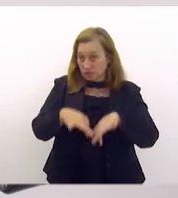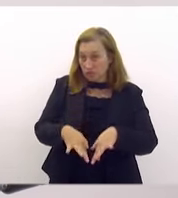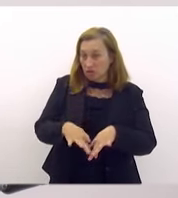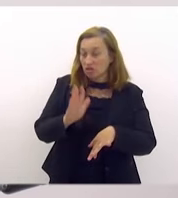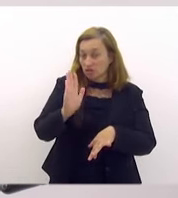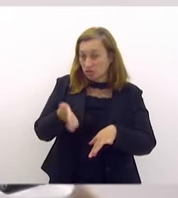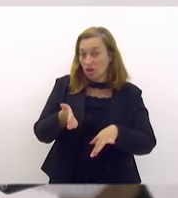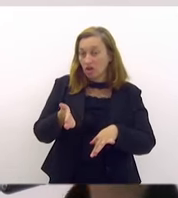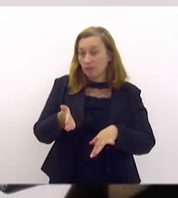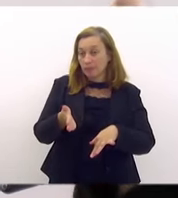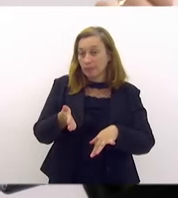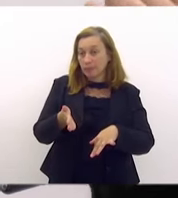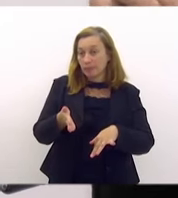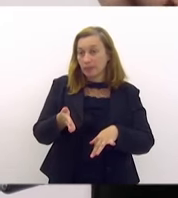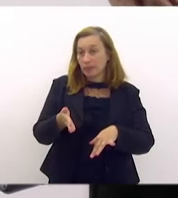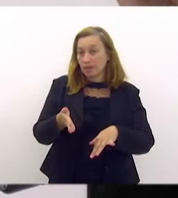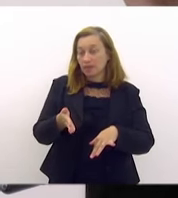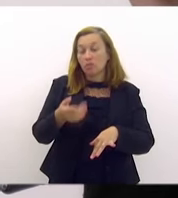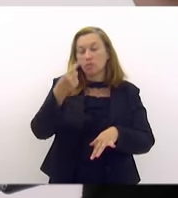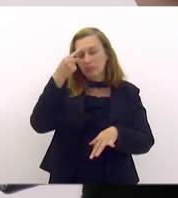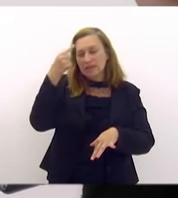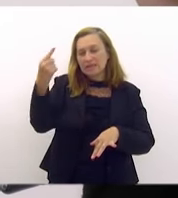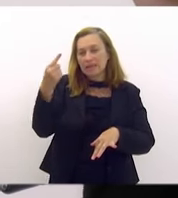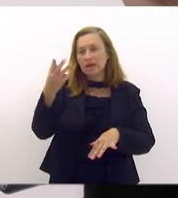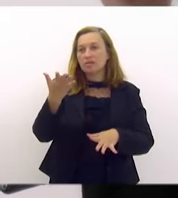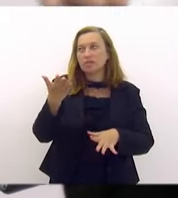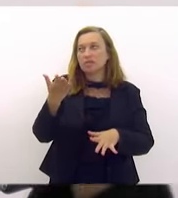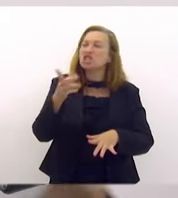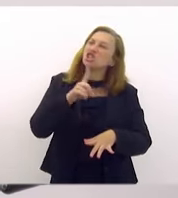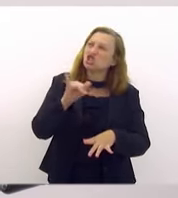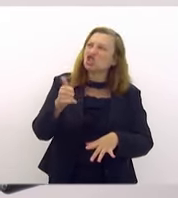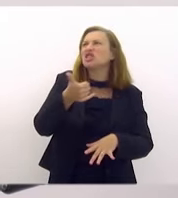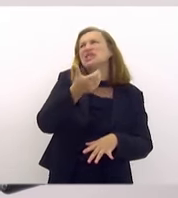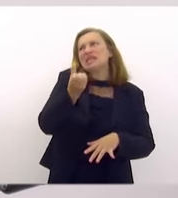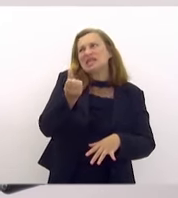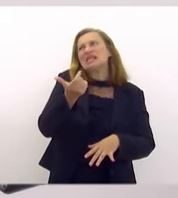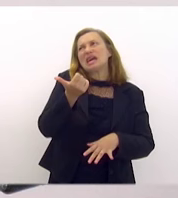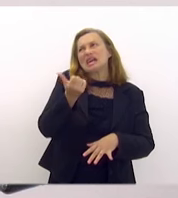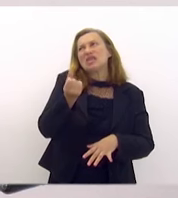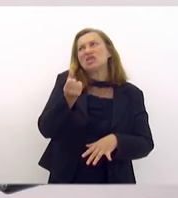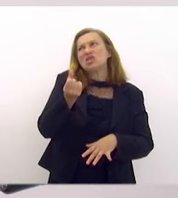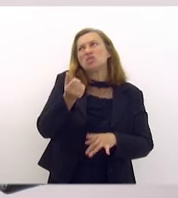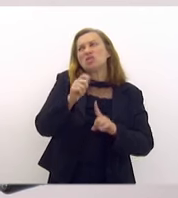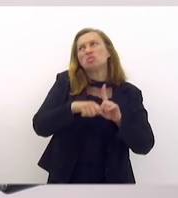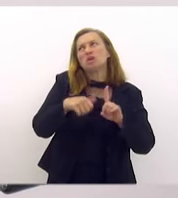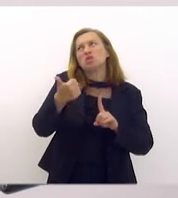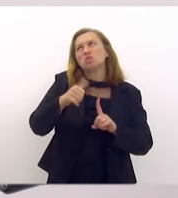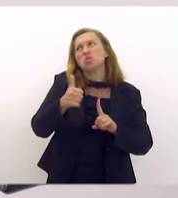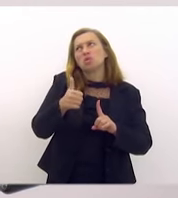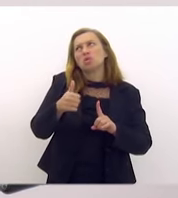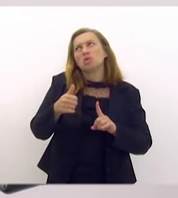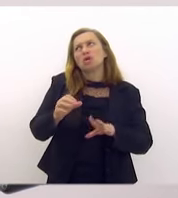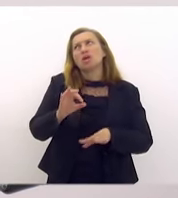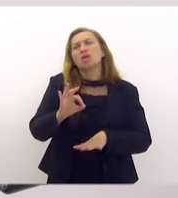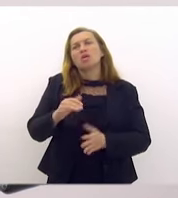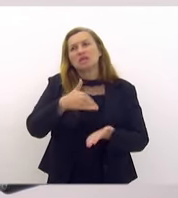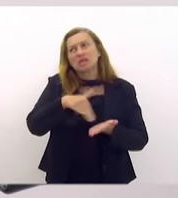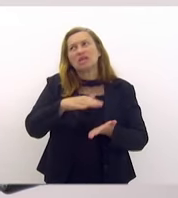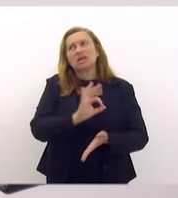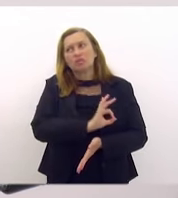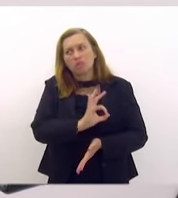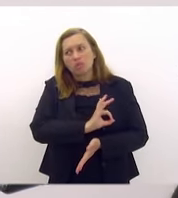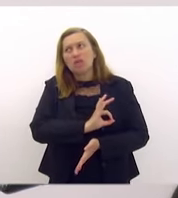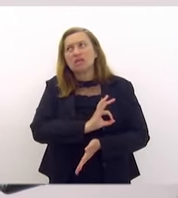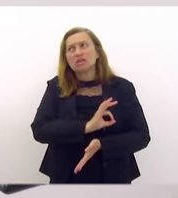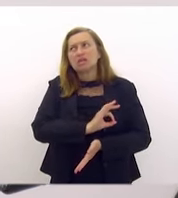já terei uma ideia apesar do dia 16/11 aqui na vinda do secretário da Polícia Civil já teria uma ideia